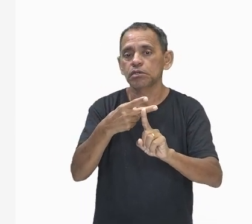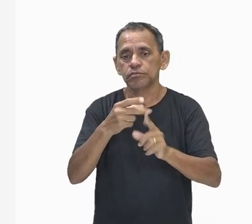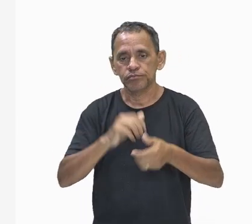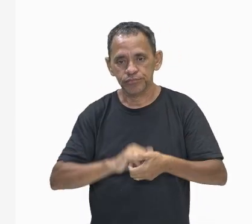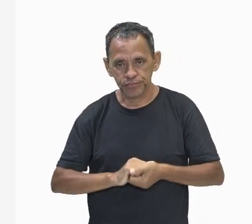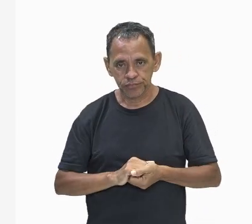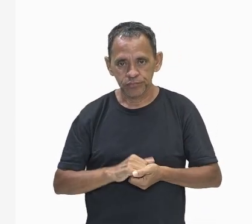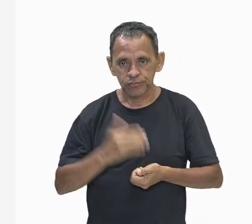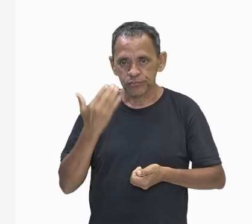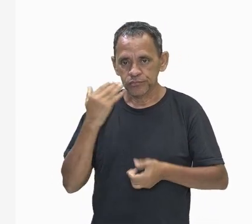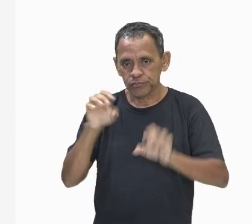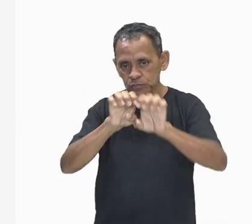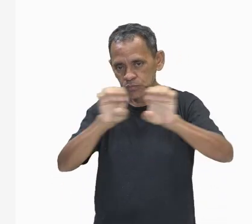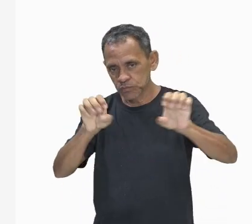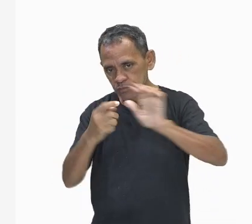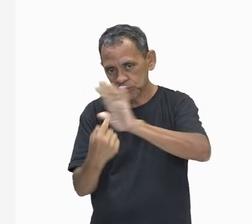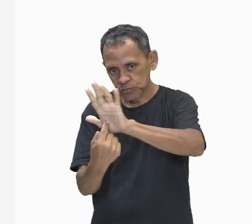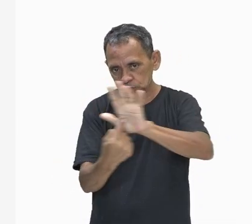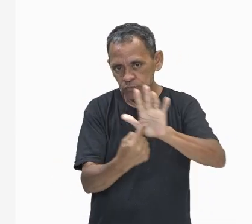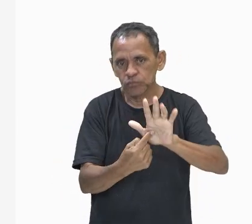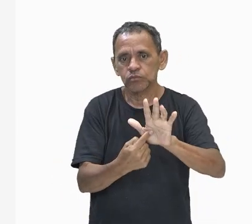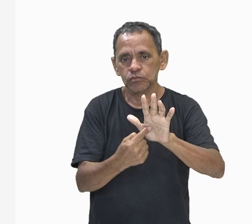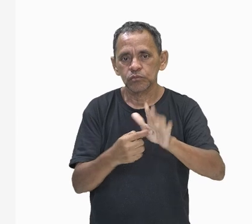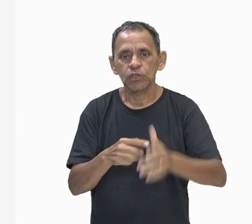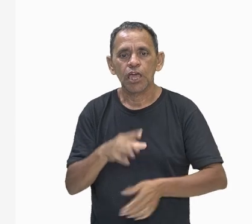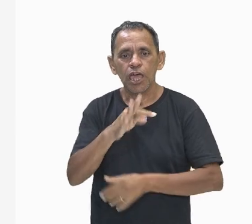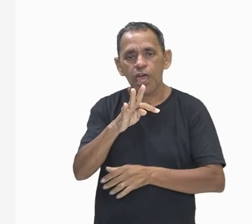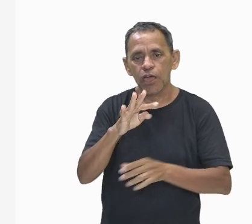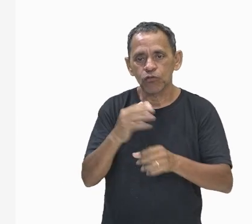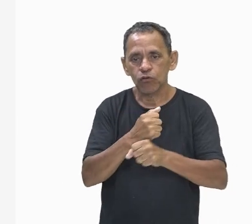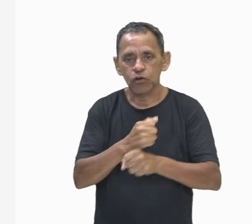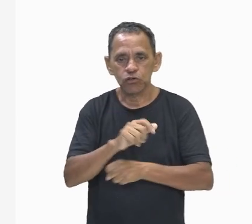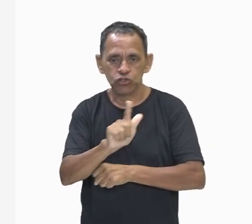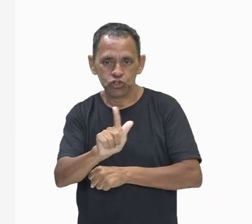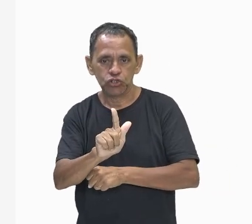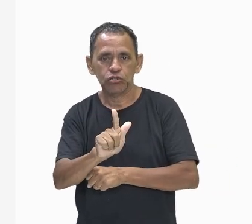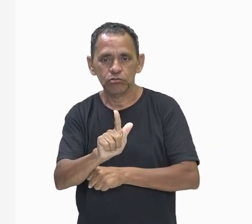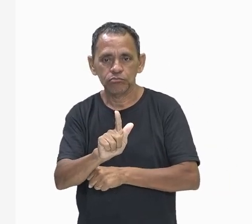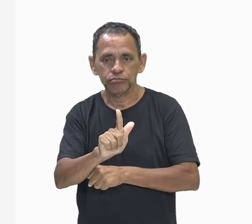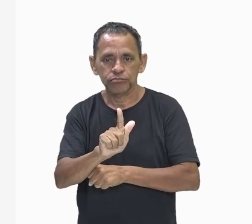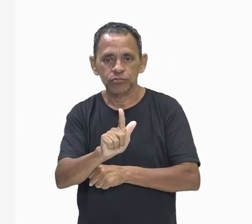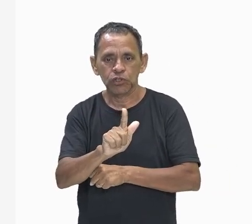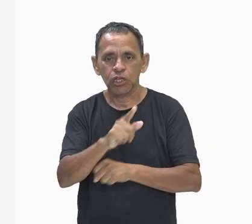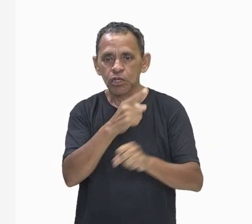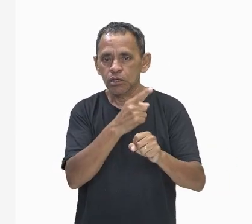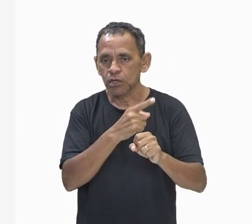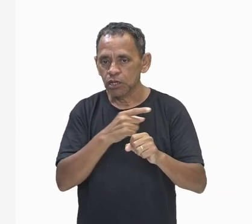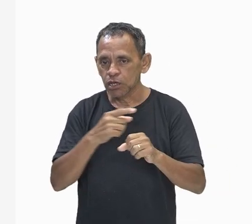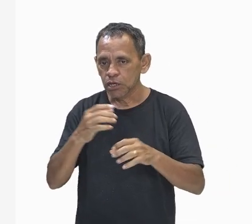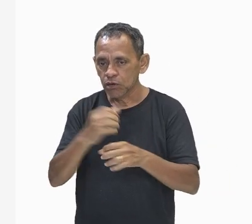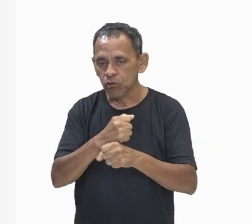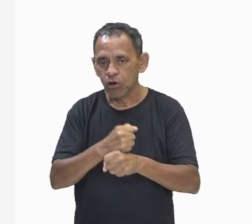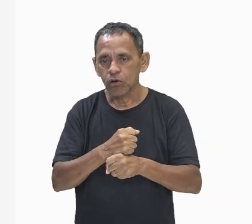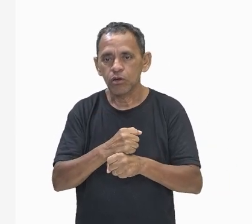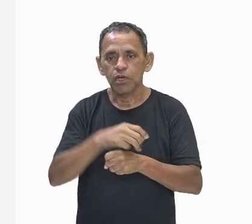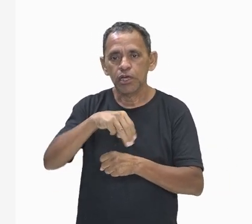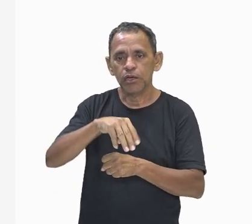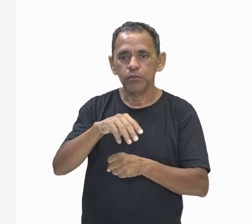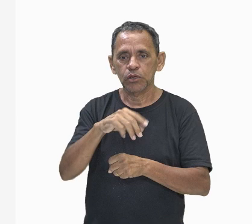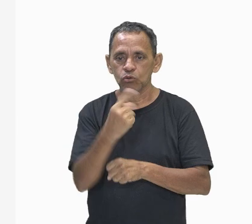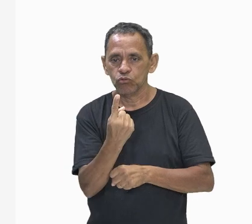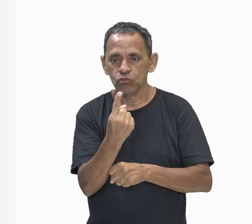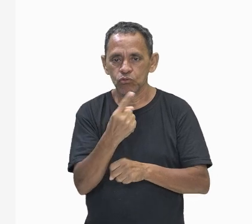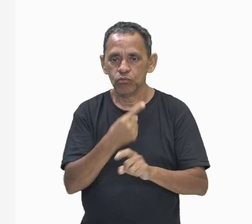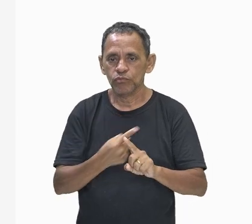equação matemática, F igual a G, que é uma constante de gravitação universal, igual a M1 vezes M2 sobre D ao